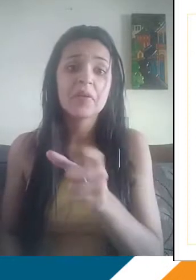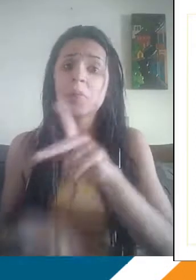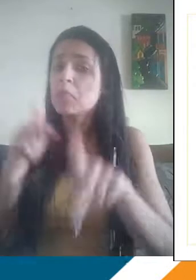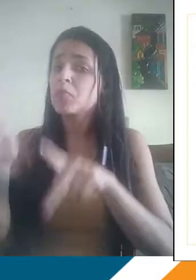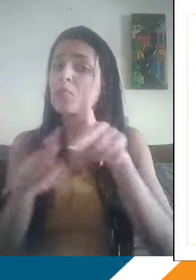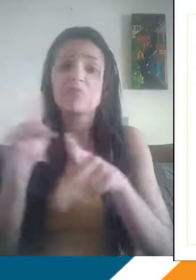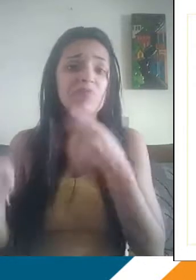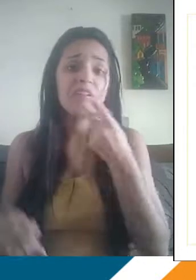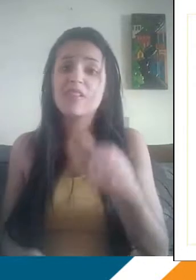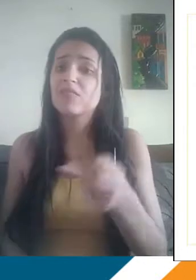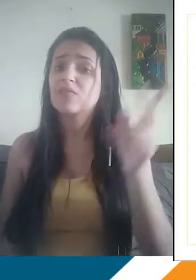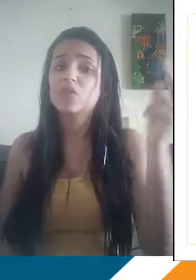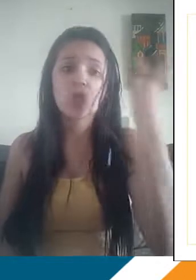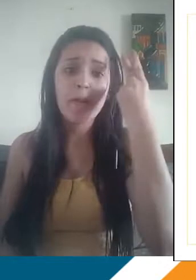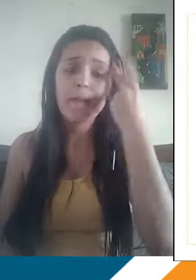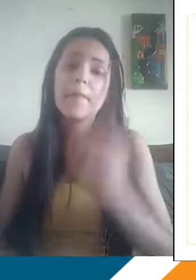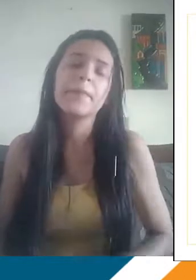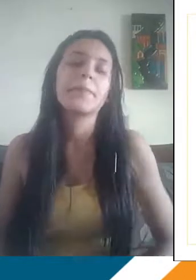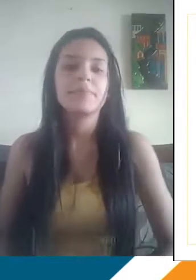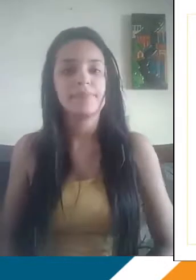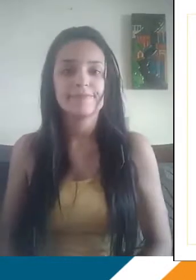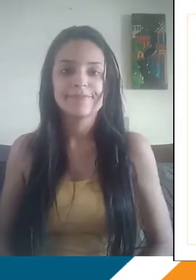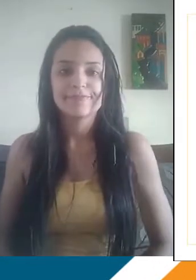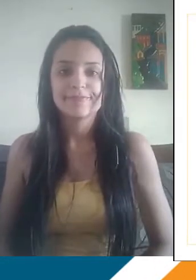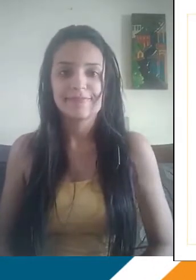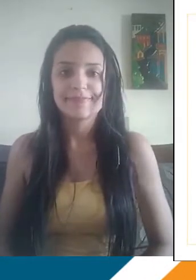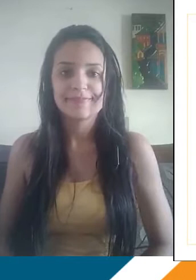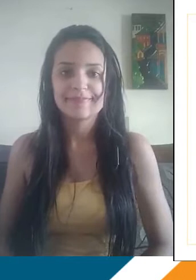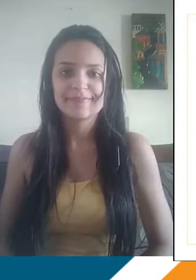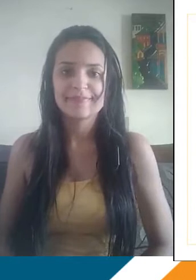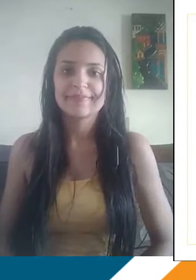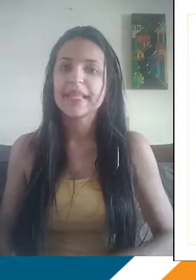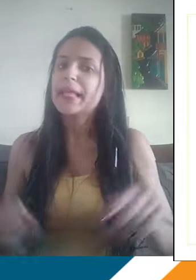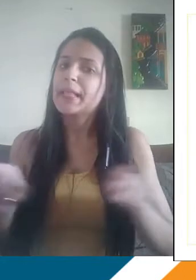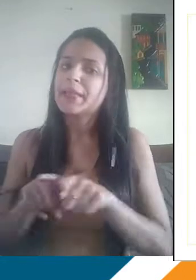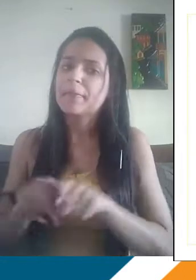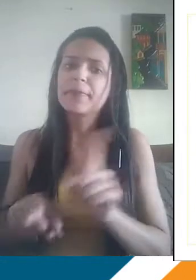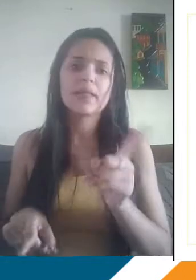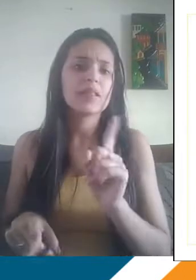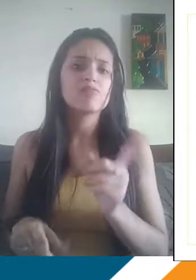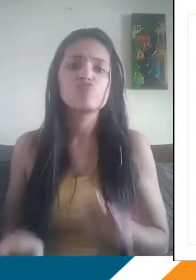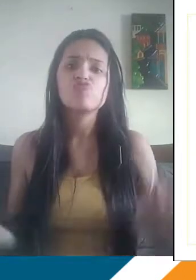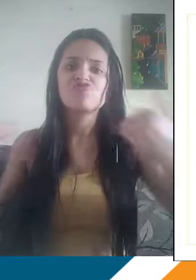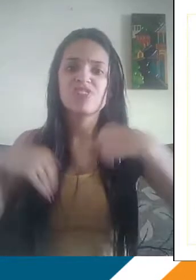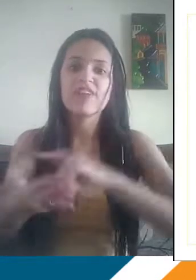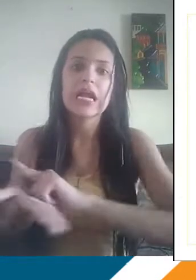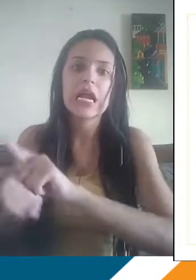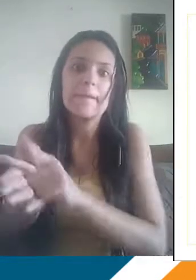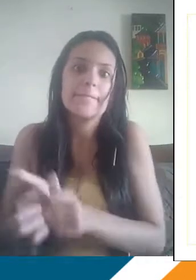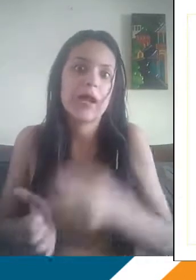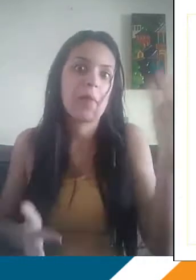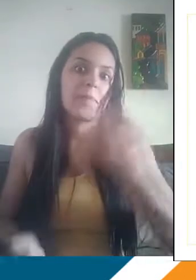Além disso, ele não respeitava todas as regras da gramática tradicional. Outra coisa importante sobre esse romance